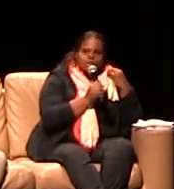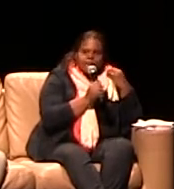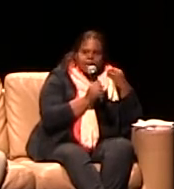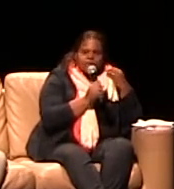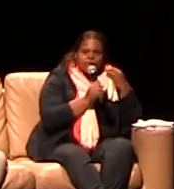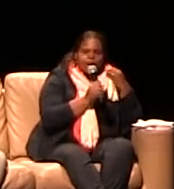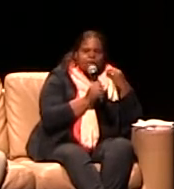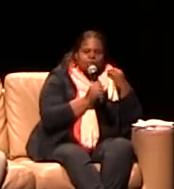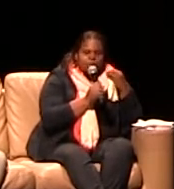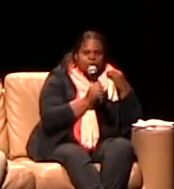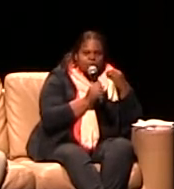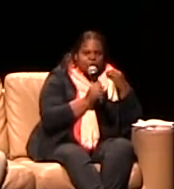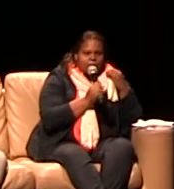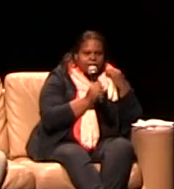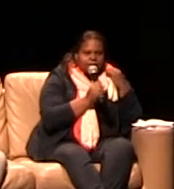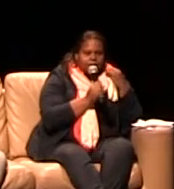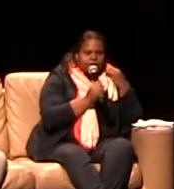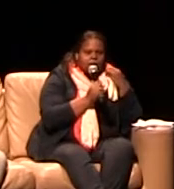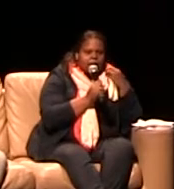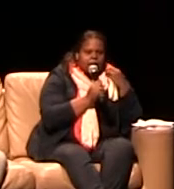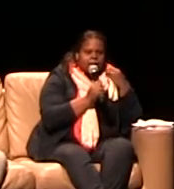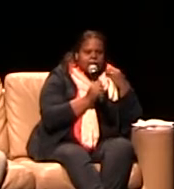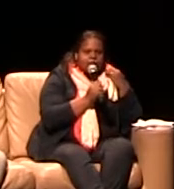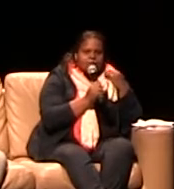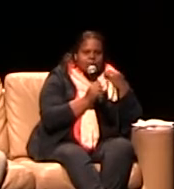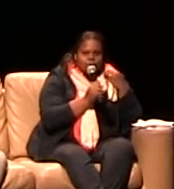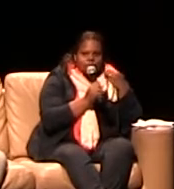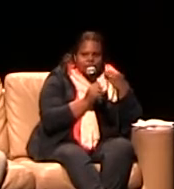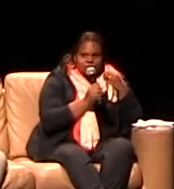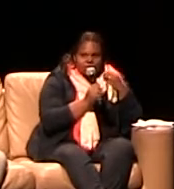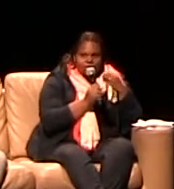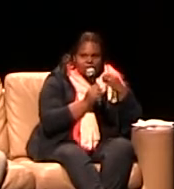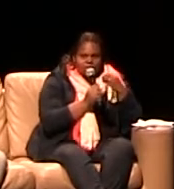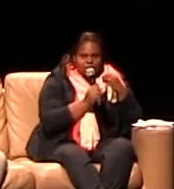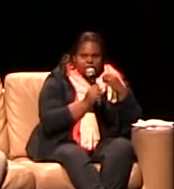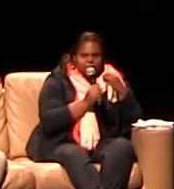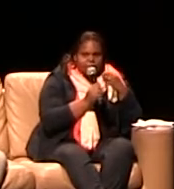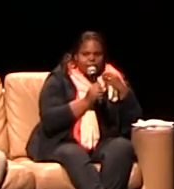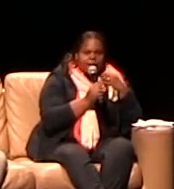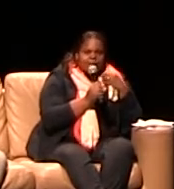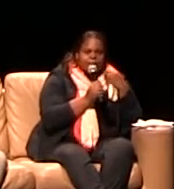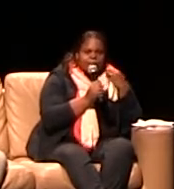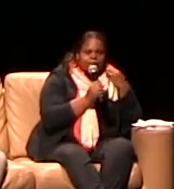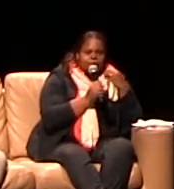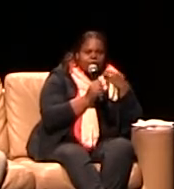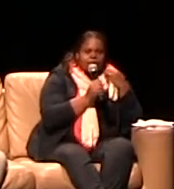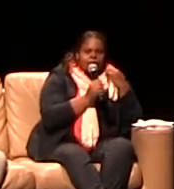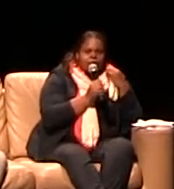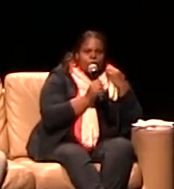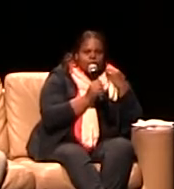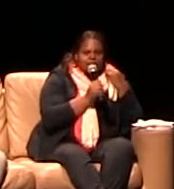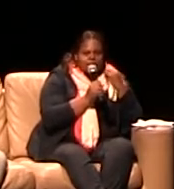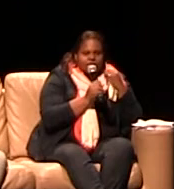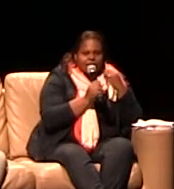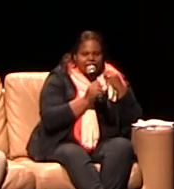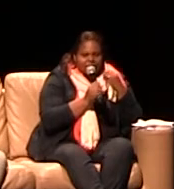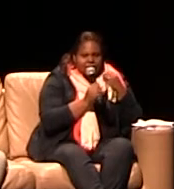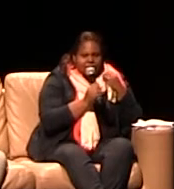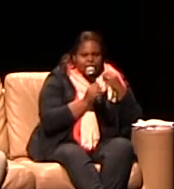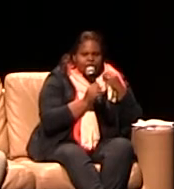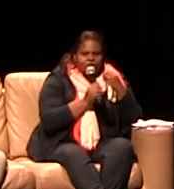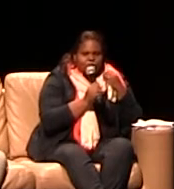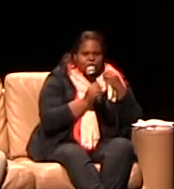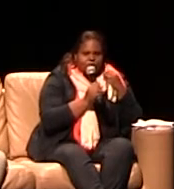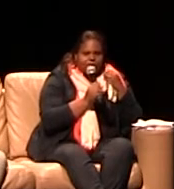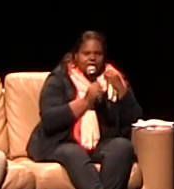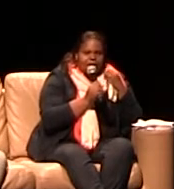a comunidade atue de forma bastante incisiva no conselho de escola, participando no conselho de classe,